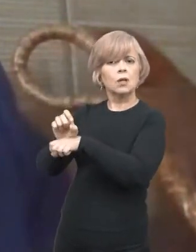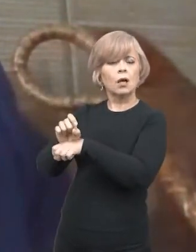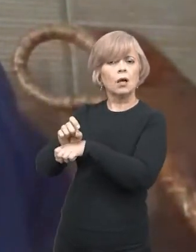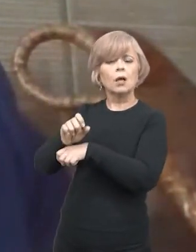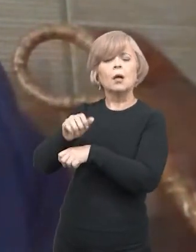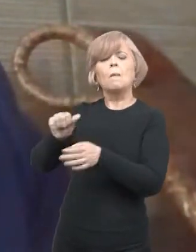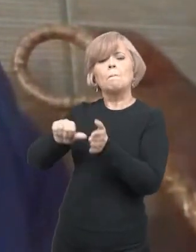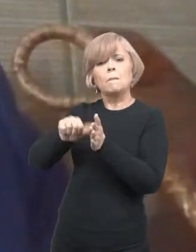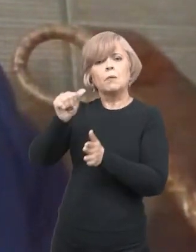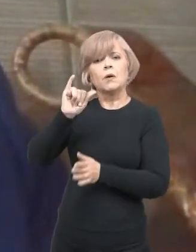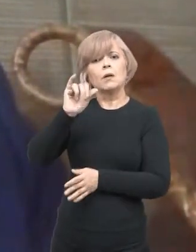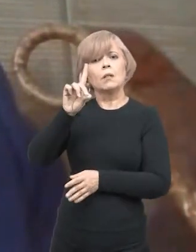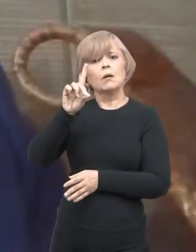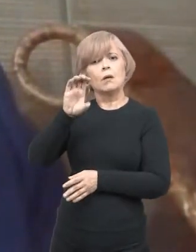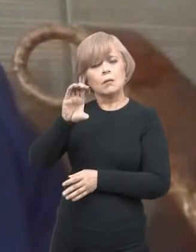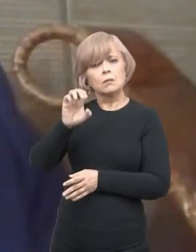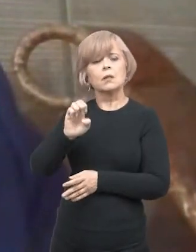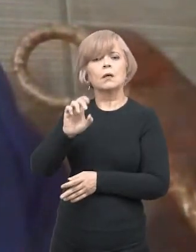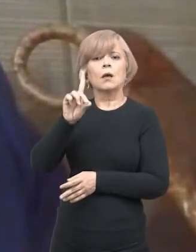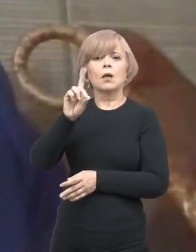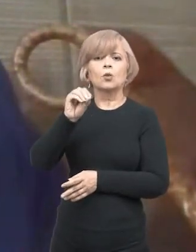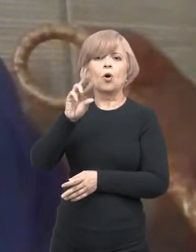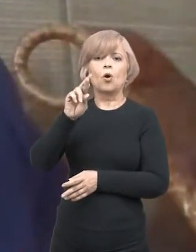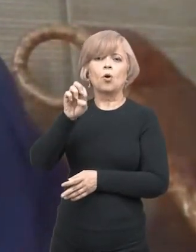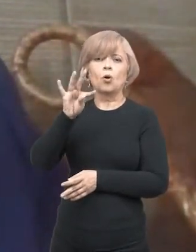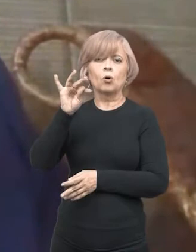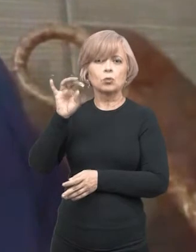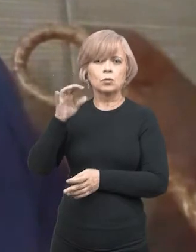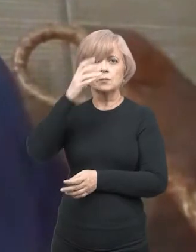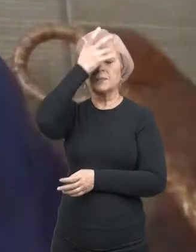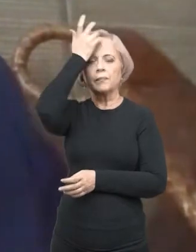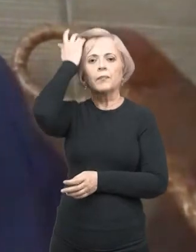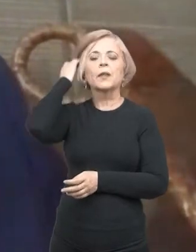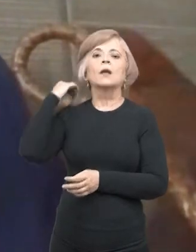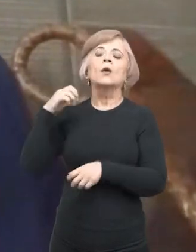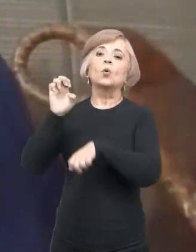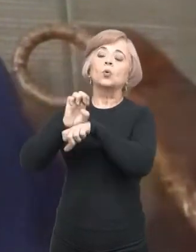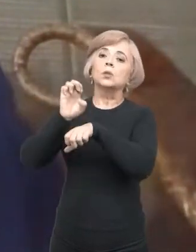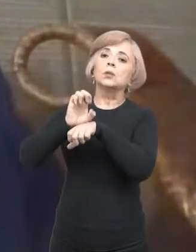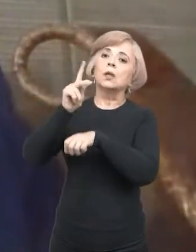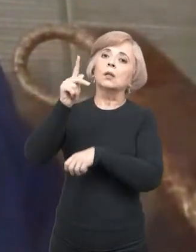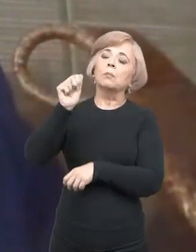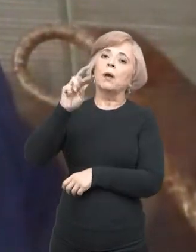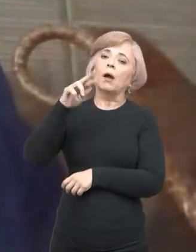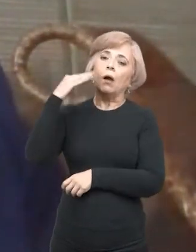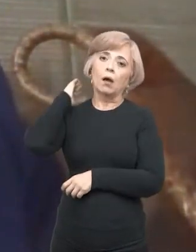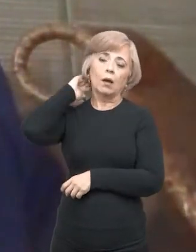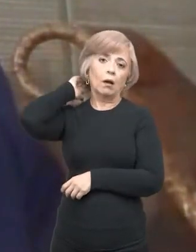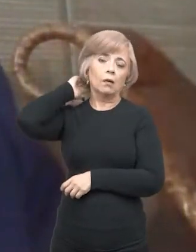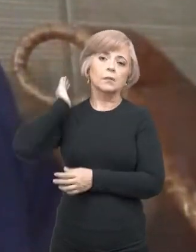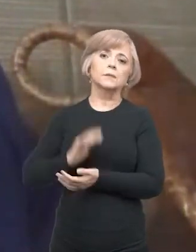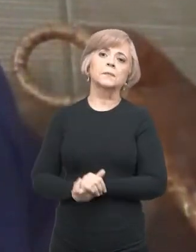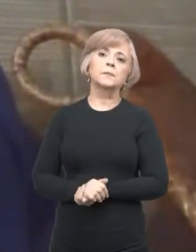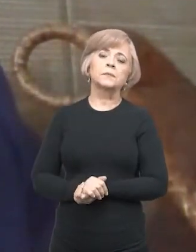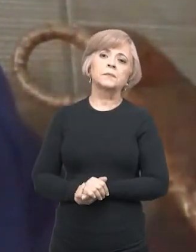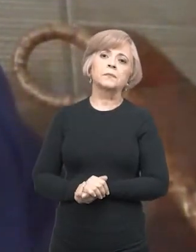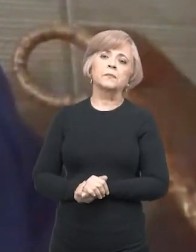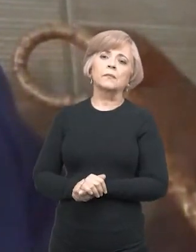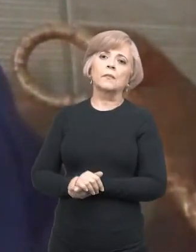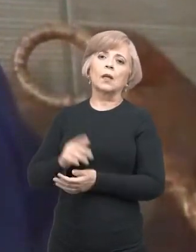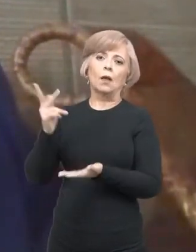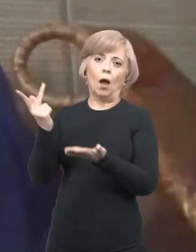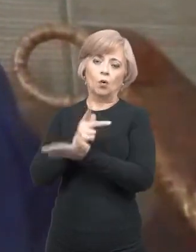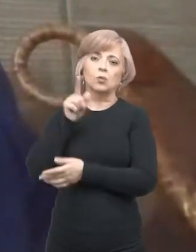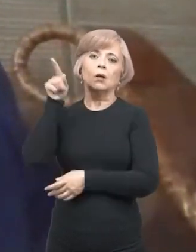desde o primeiro IDC, que foi o IDC da Dorothy no estado do Pará, a missionária Dorothy,